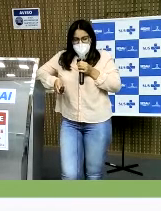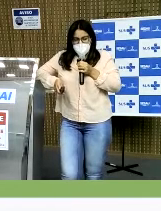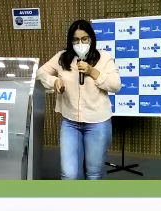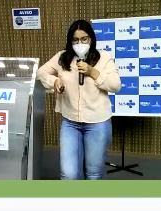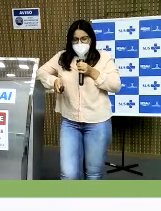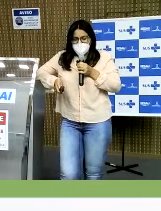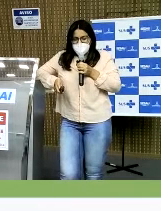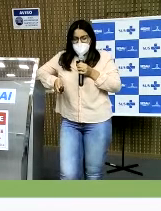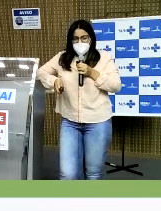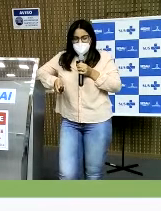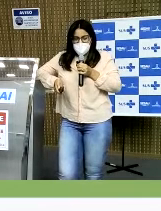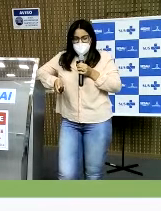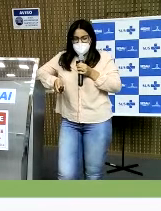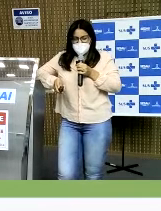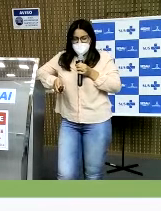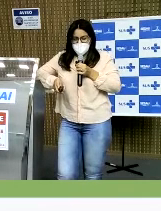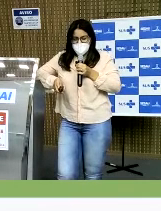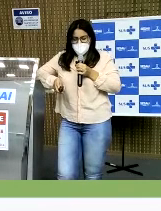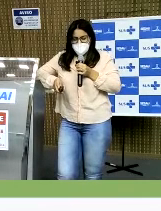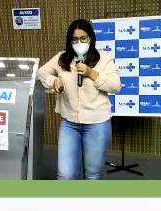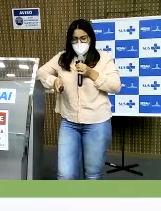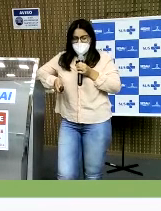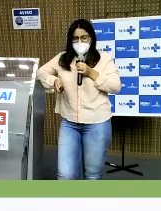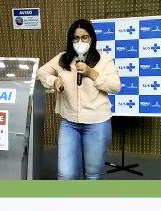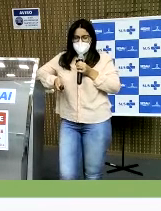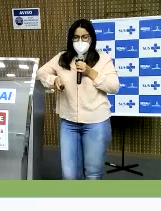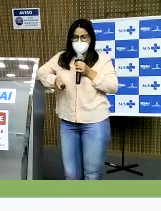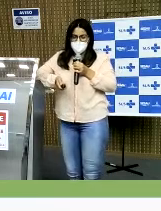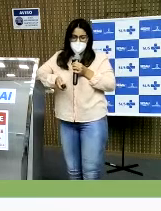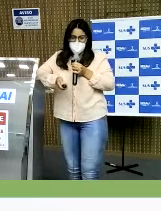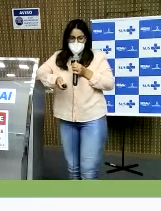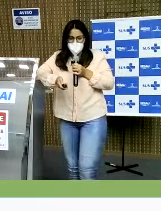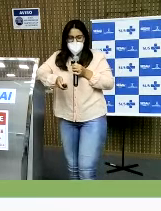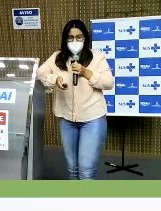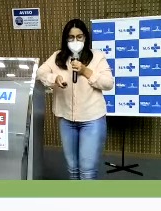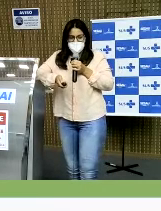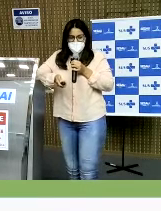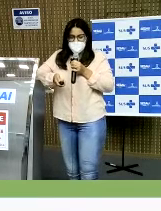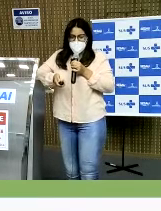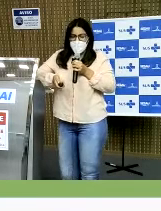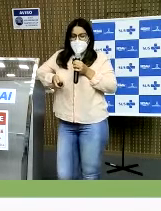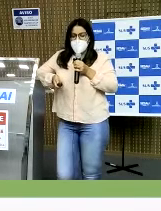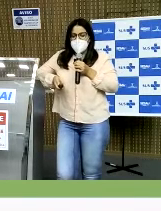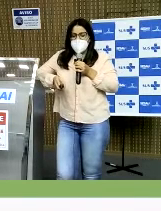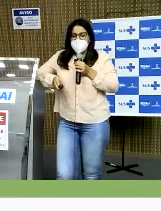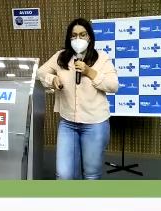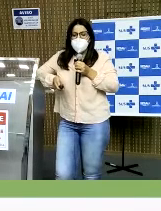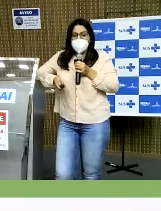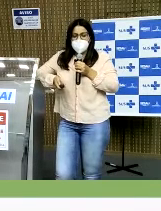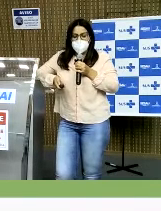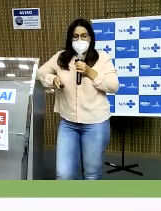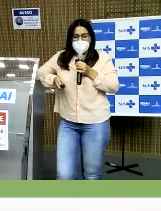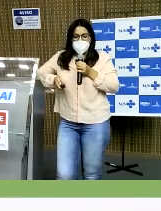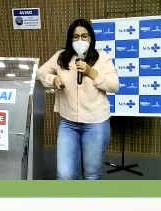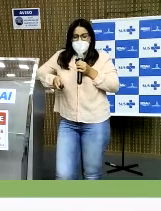Saúde nutricional, consulta de enfermagem e obesidade e sobrepeso, uma população de 3.052, 2020, 10. Primeiro semestre de